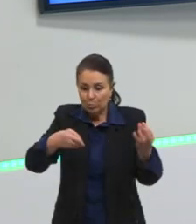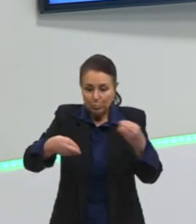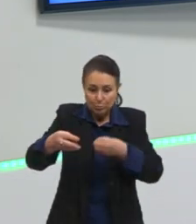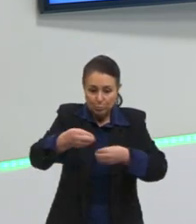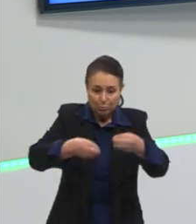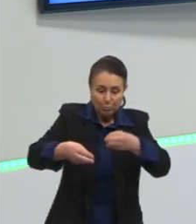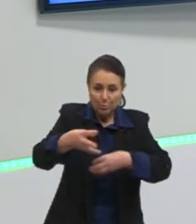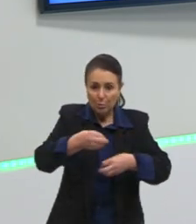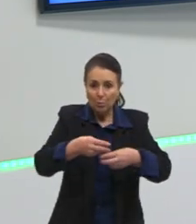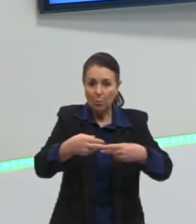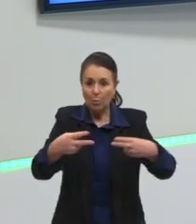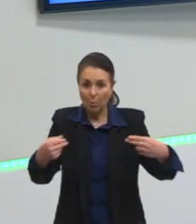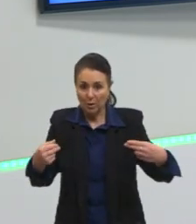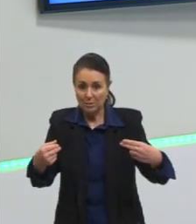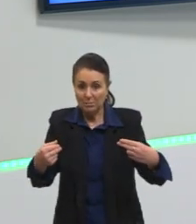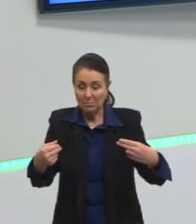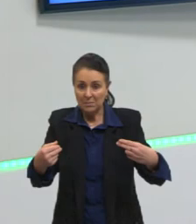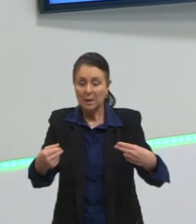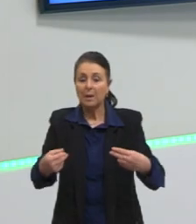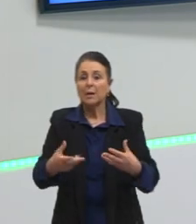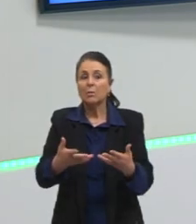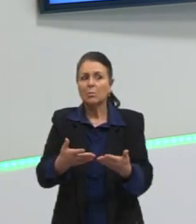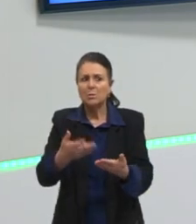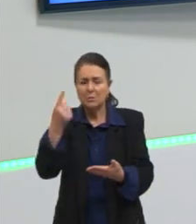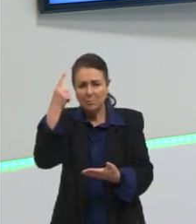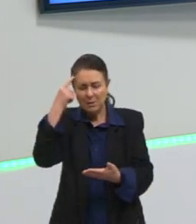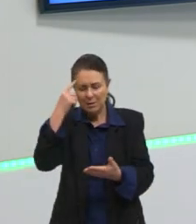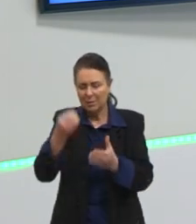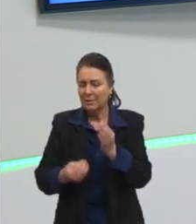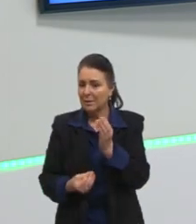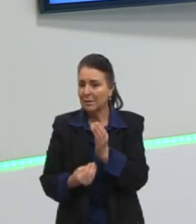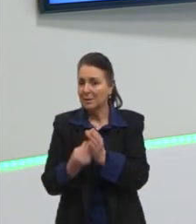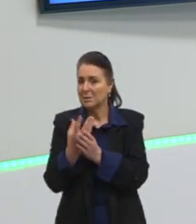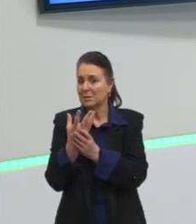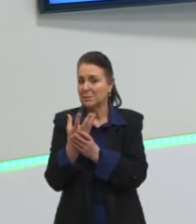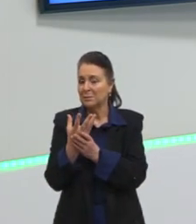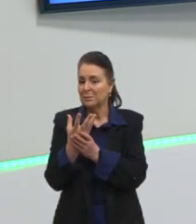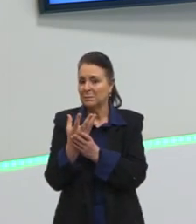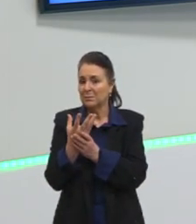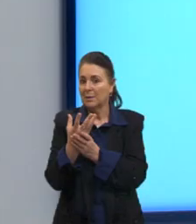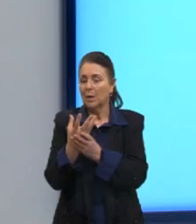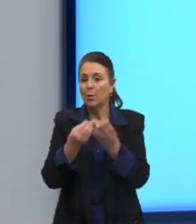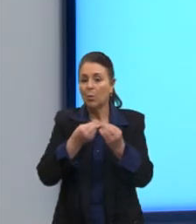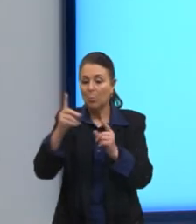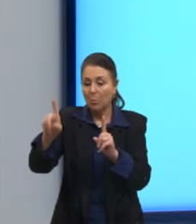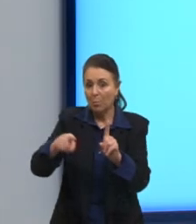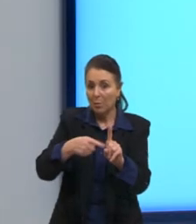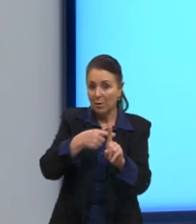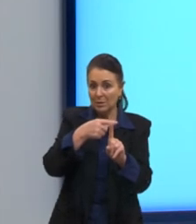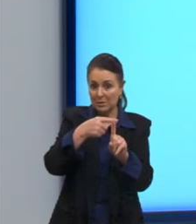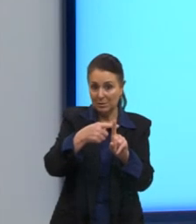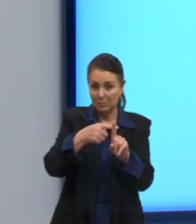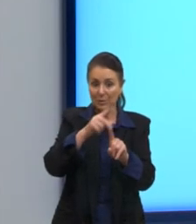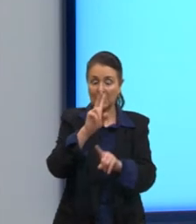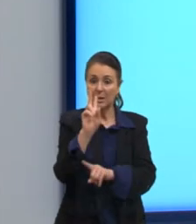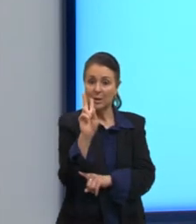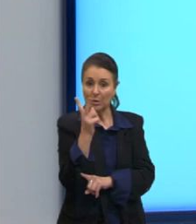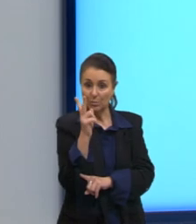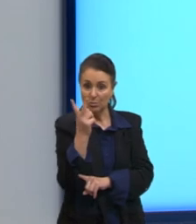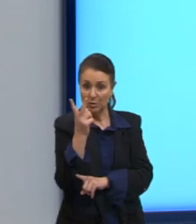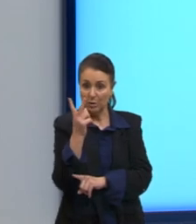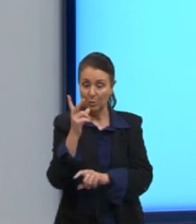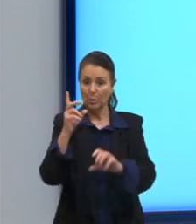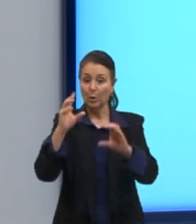ingredientes exóticos quanto inicialmente foi criada como é uma adição de hidrogênio no